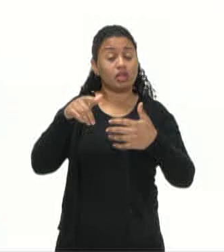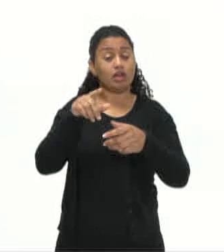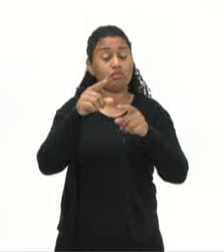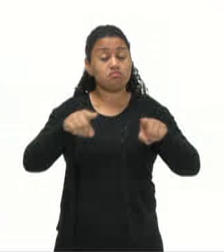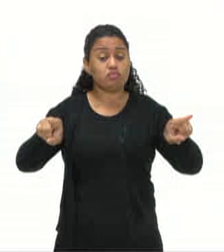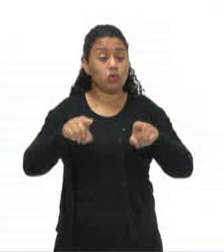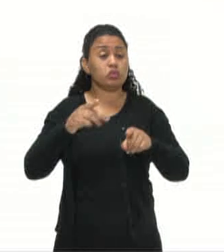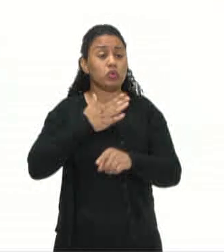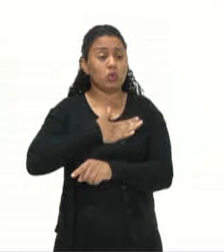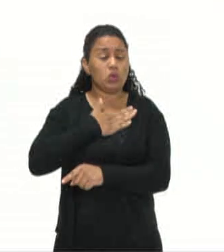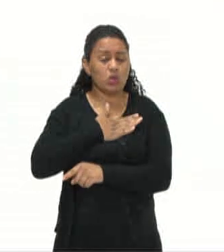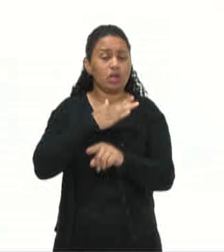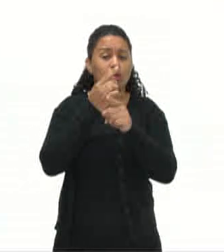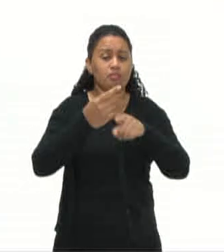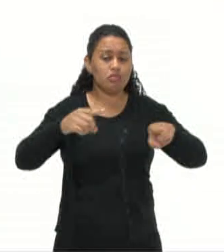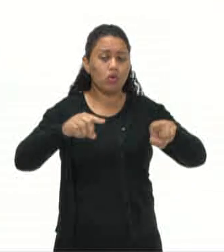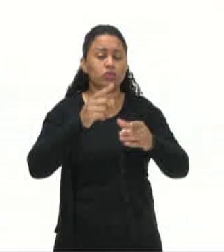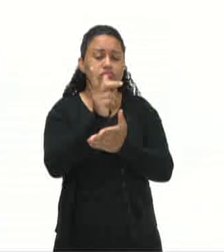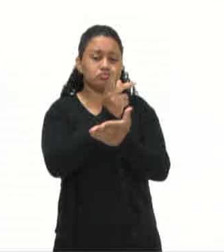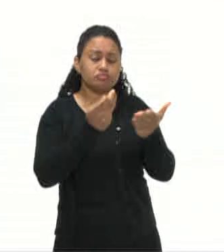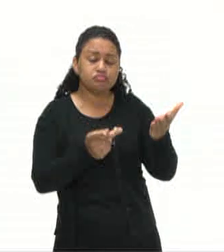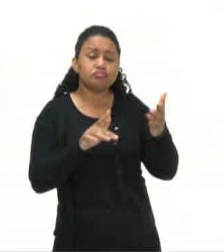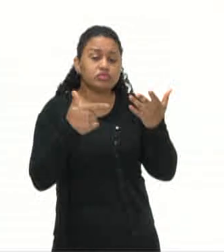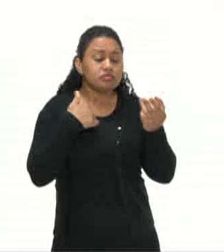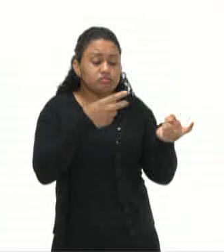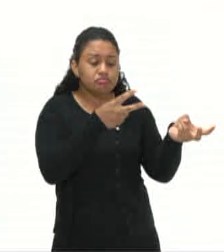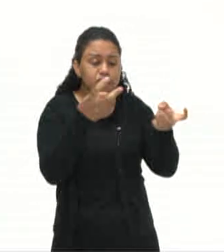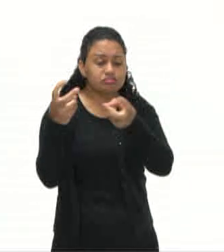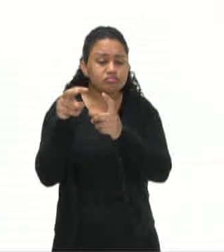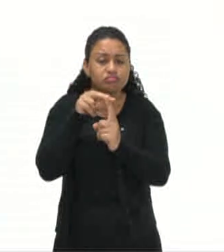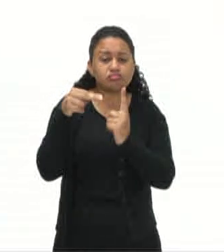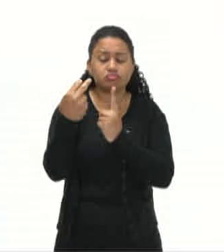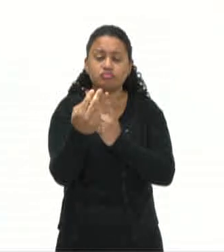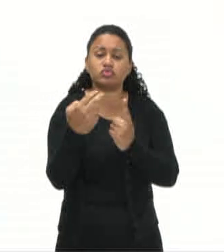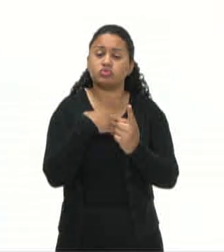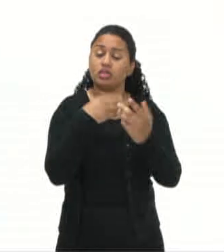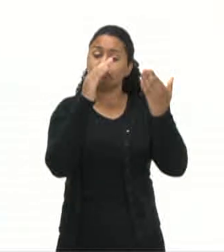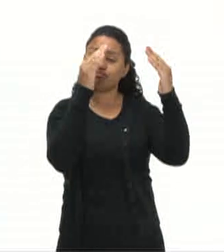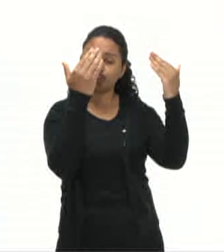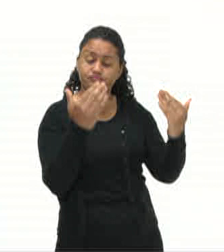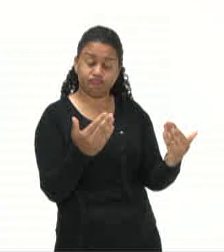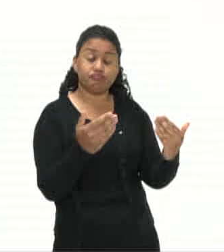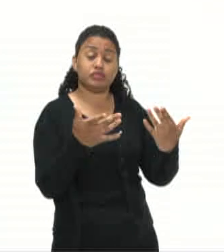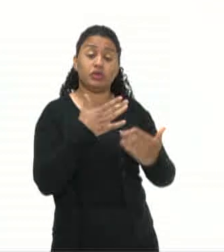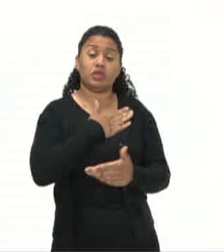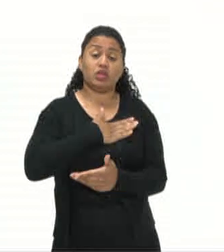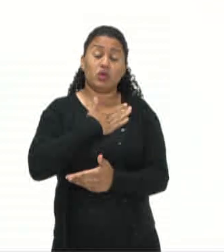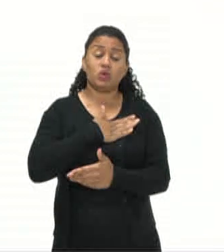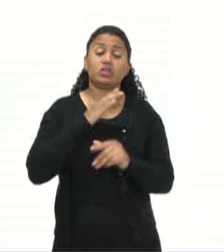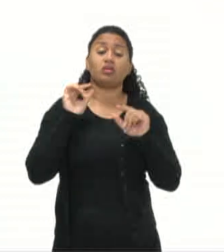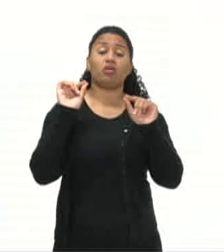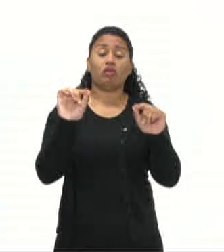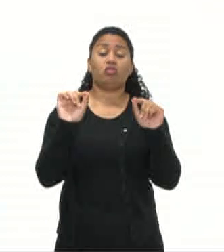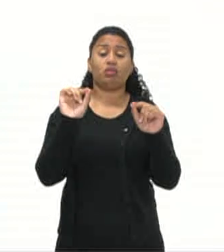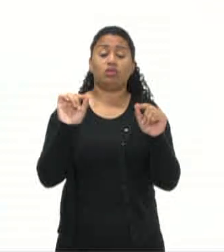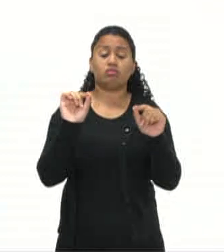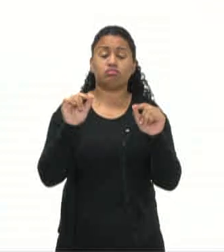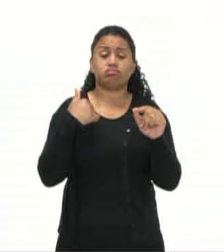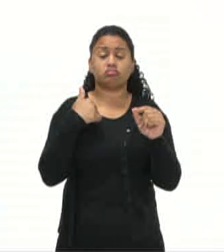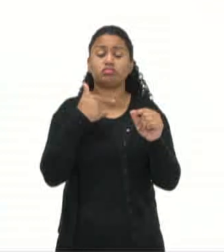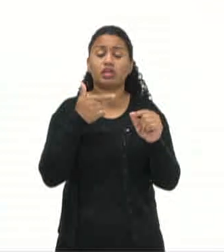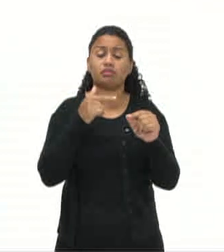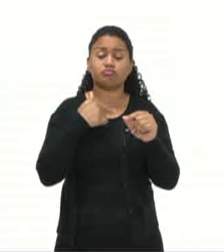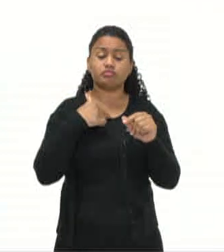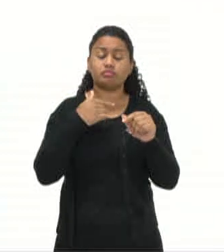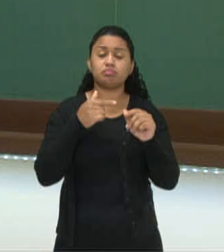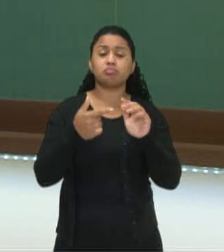gostava muito de música, gostava muito de poesia, ele começava a ver tudo de uma maneira muito analítica. Ele gostava muito dessa coisa da expressão